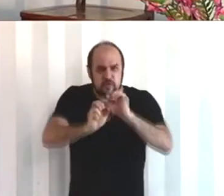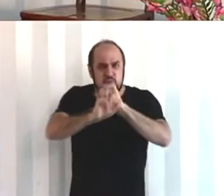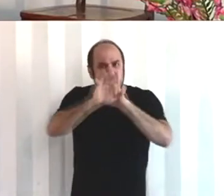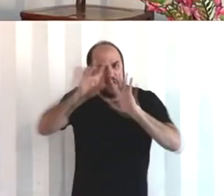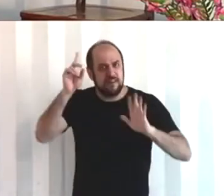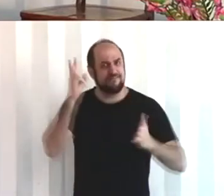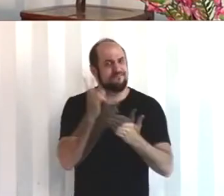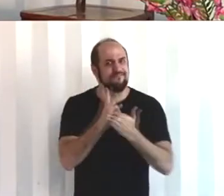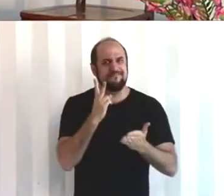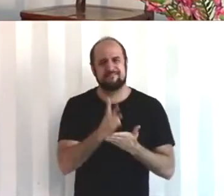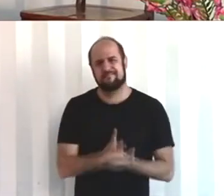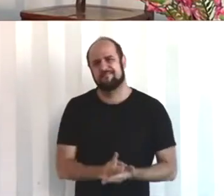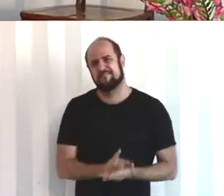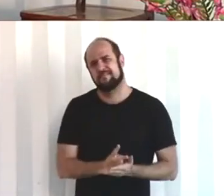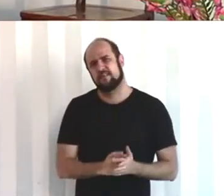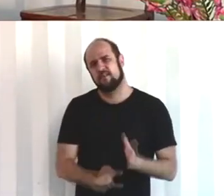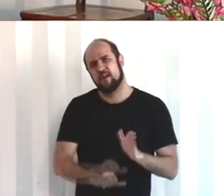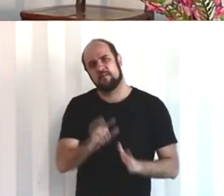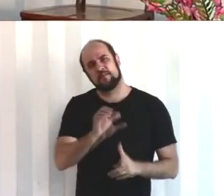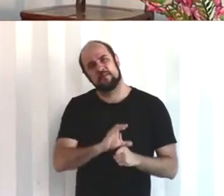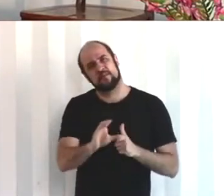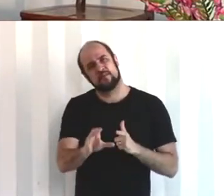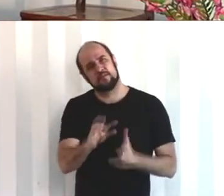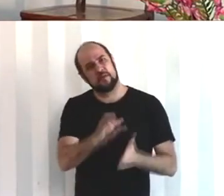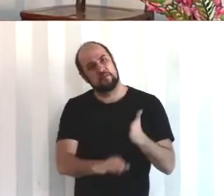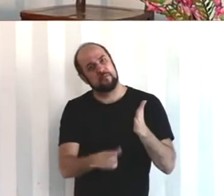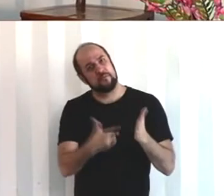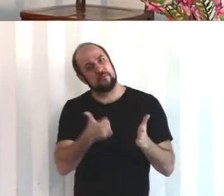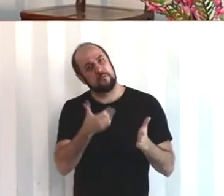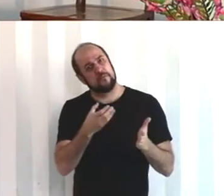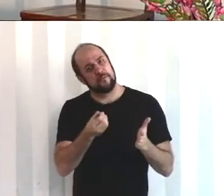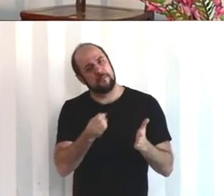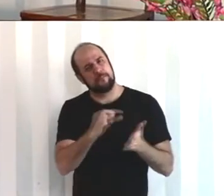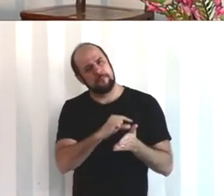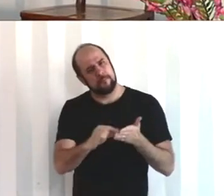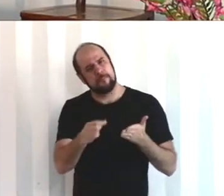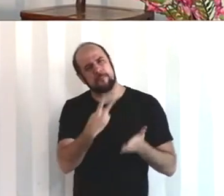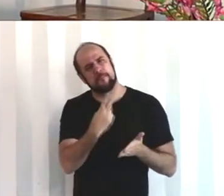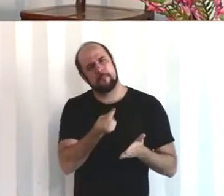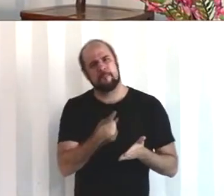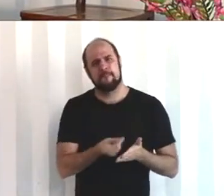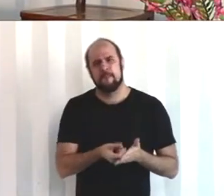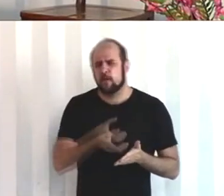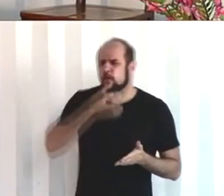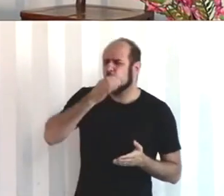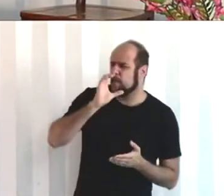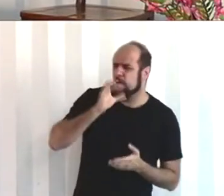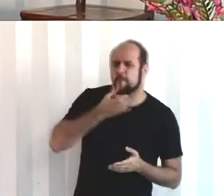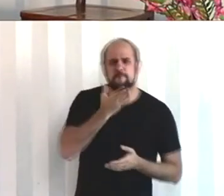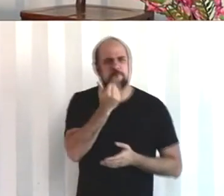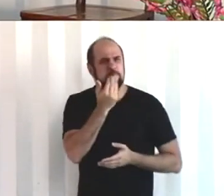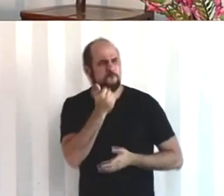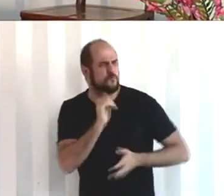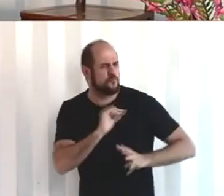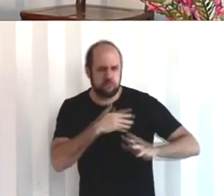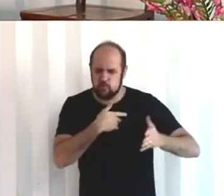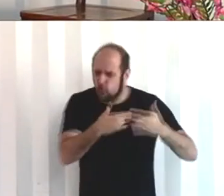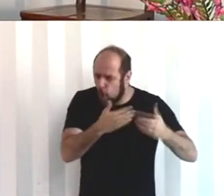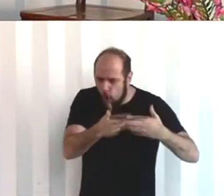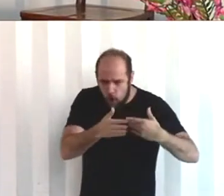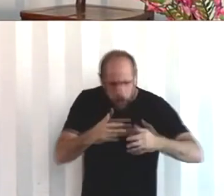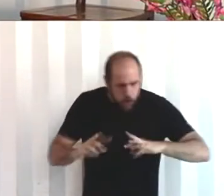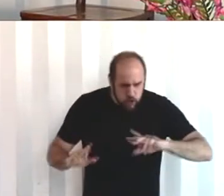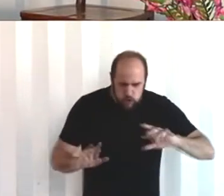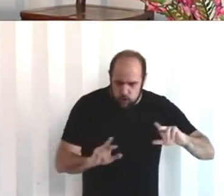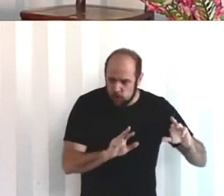um pouco em 1 Coríntios 10, 31, tão conhecido: portanto, quer comais, quer bebais, ou façais qualquer outra coisa, façais tudo para a glória